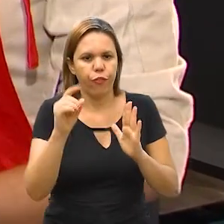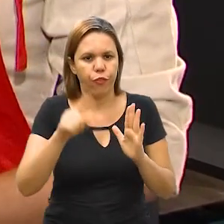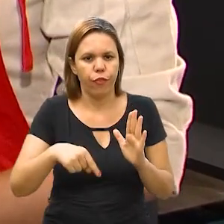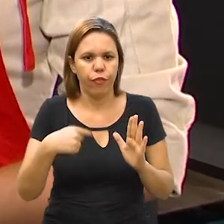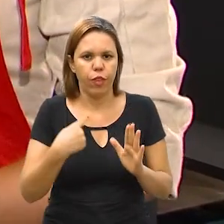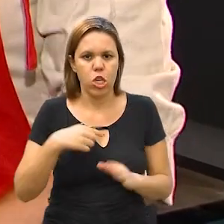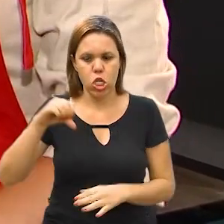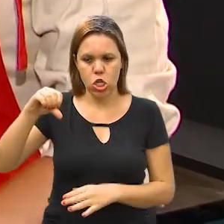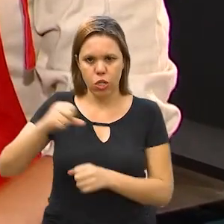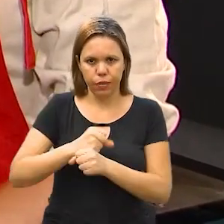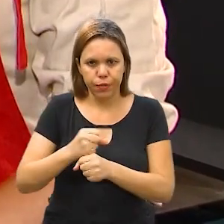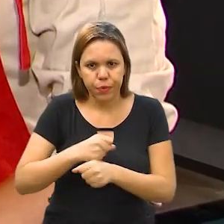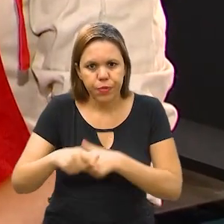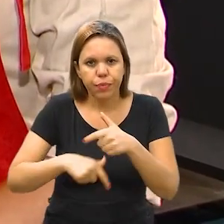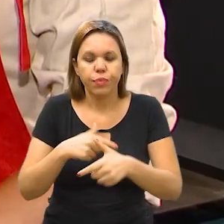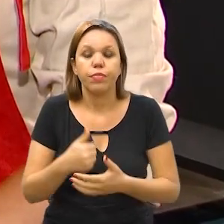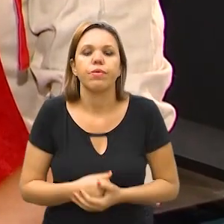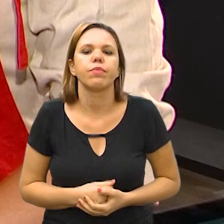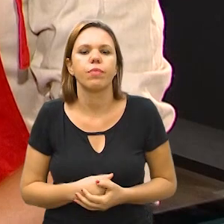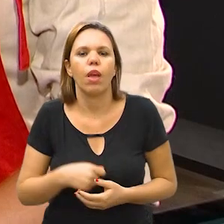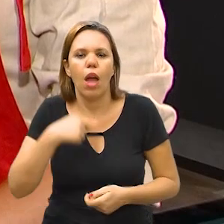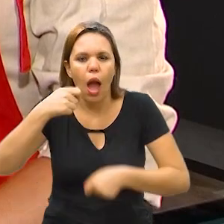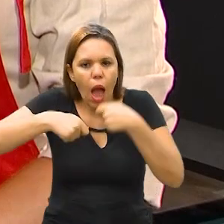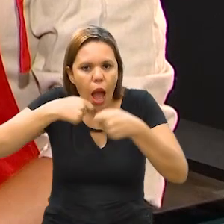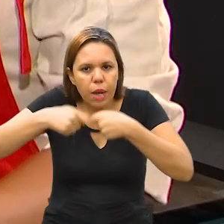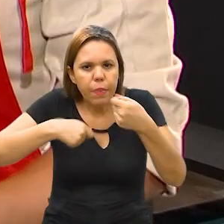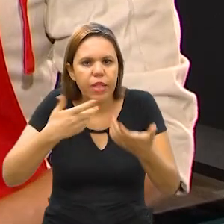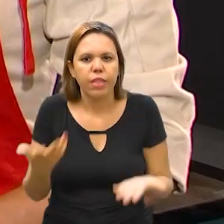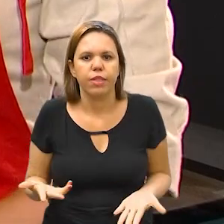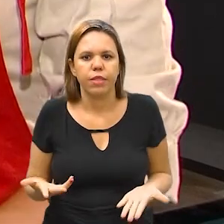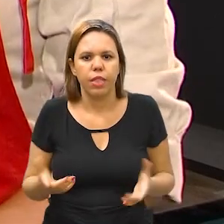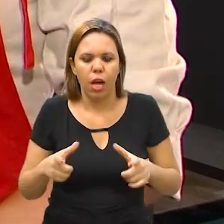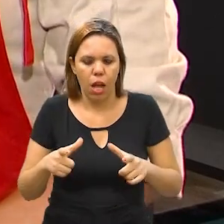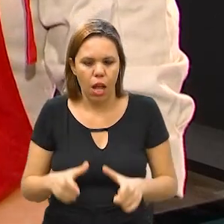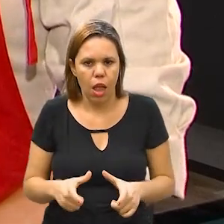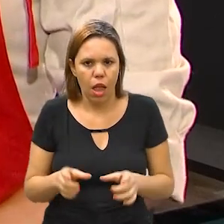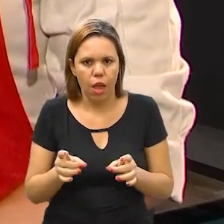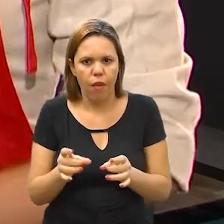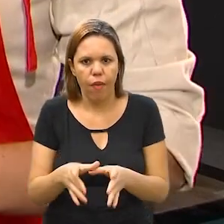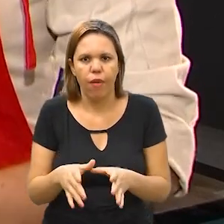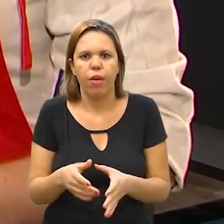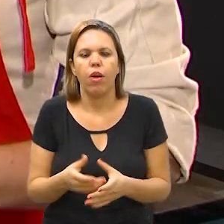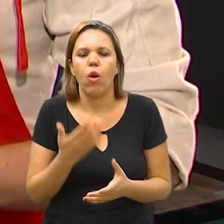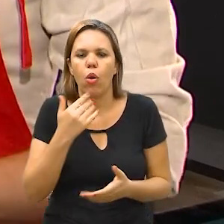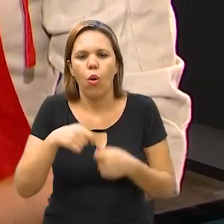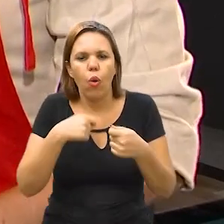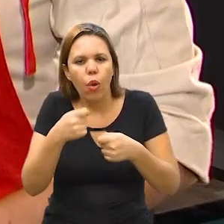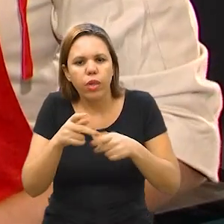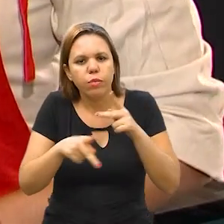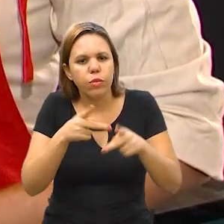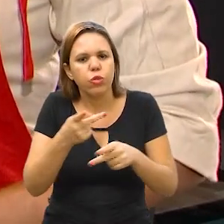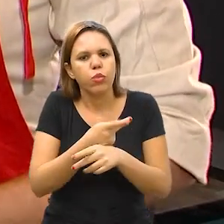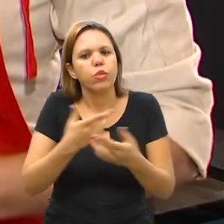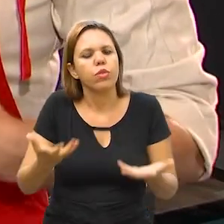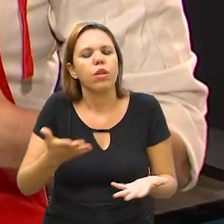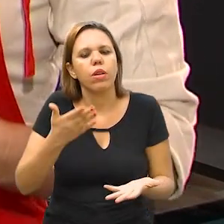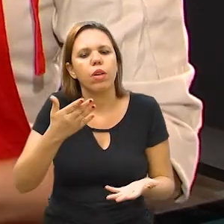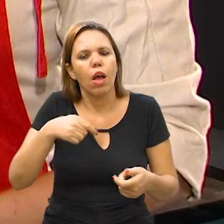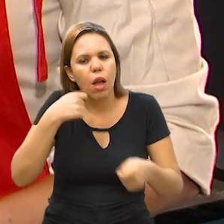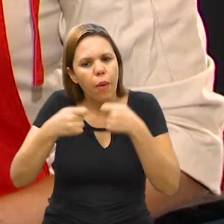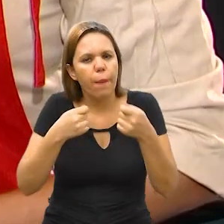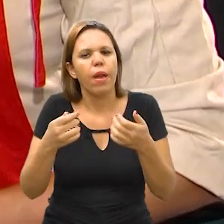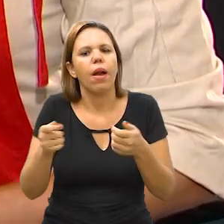a 9 anos de trabalho que eu tenho com alimentação de marmitex, que eu percebi a busca das pessoas em uma alimentação